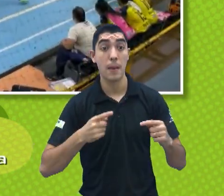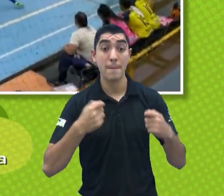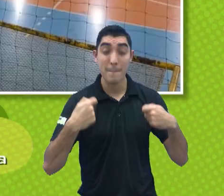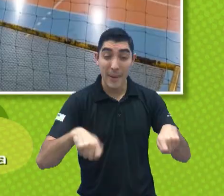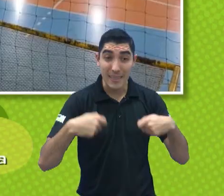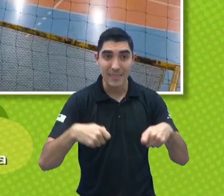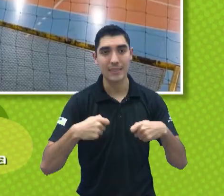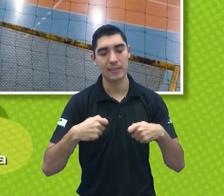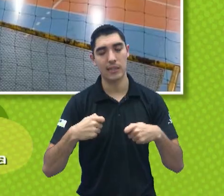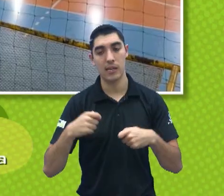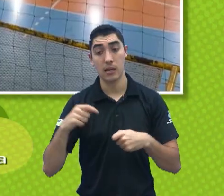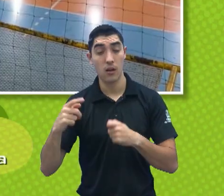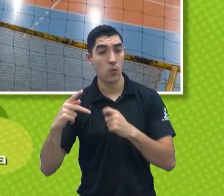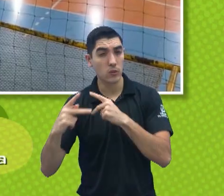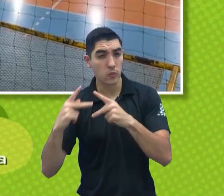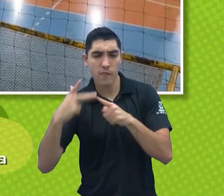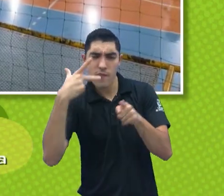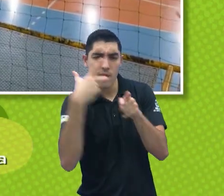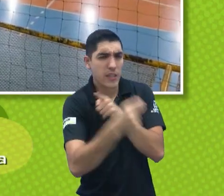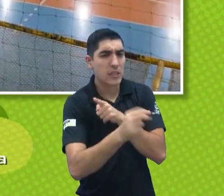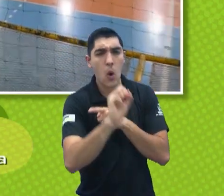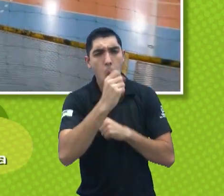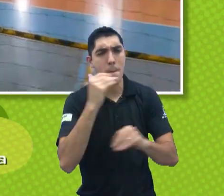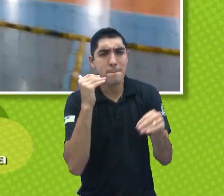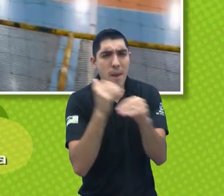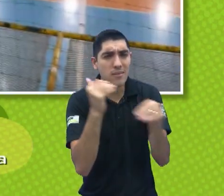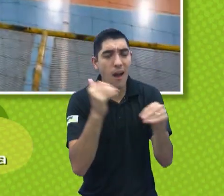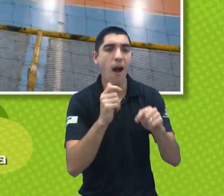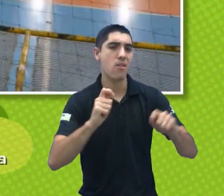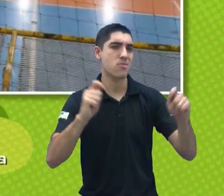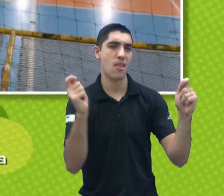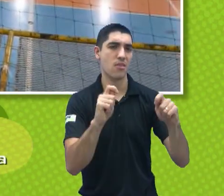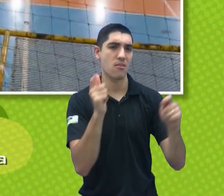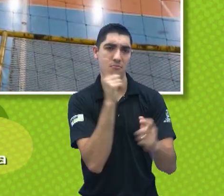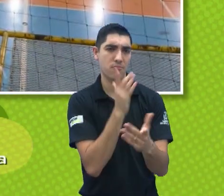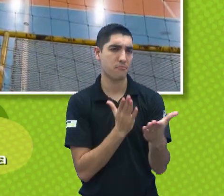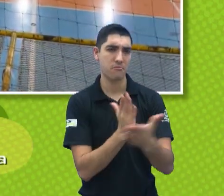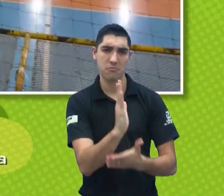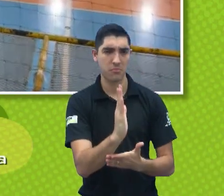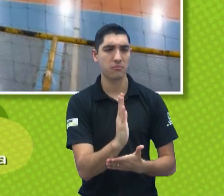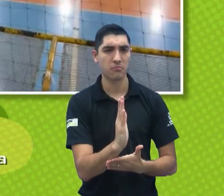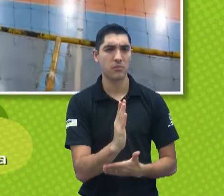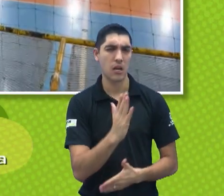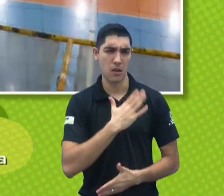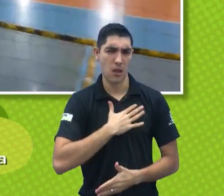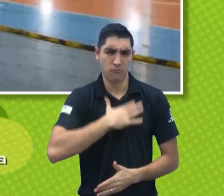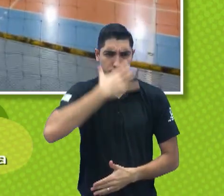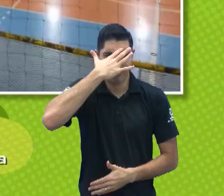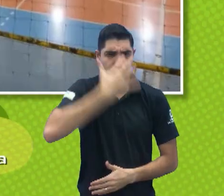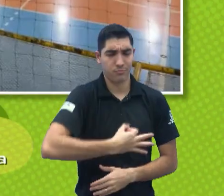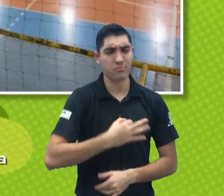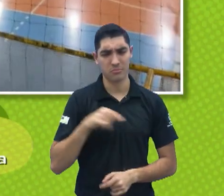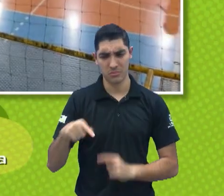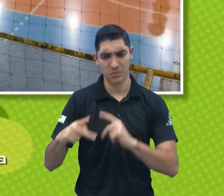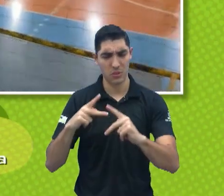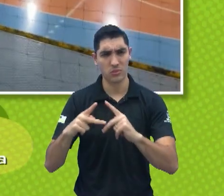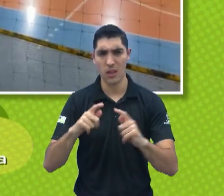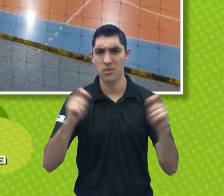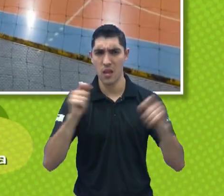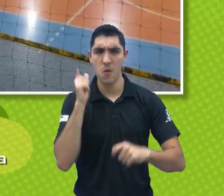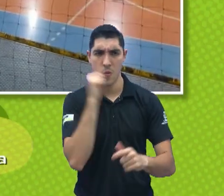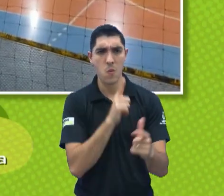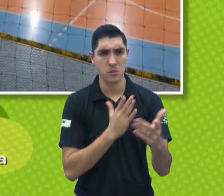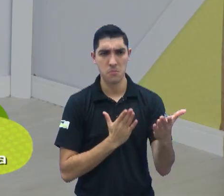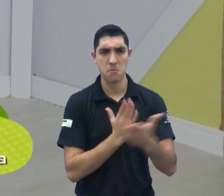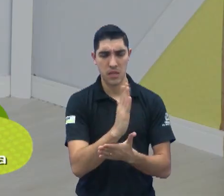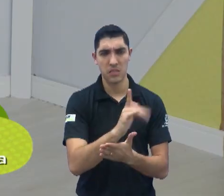simples para poder forçar aí uma prorrogação, e eu não tenho dúvidas que elas vão tentar vender caro também essa classificação para o